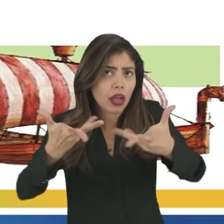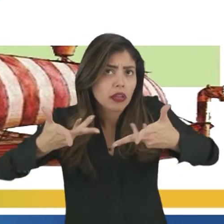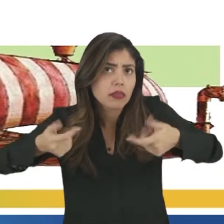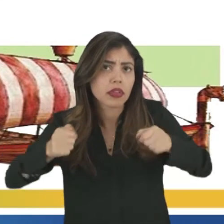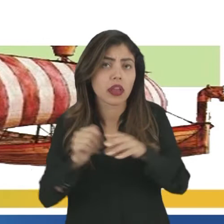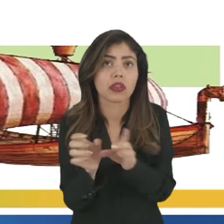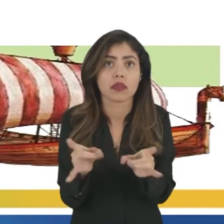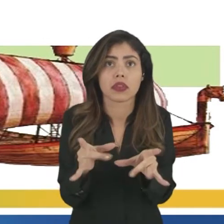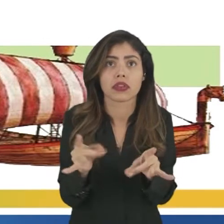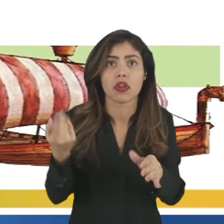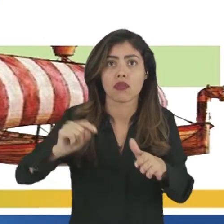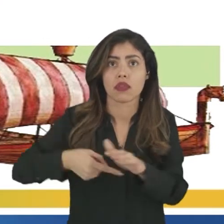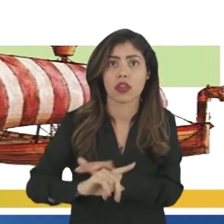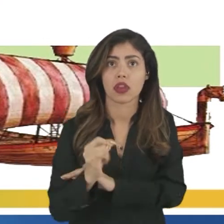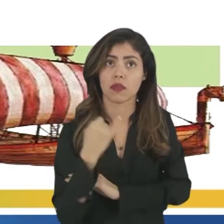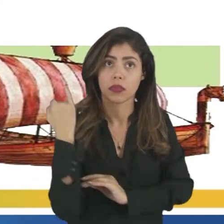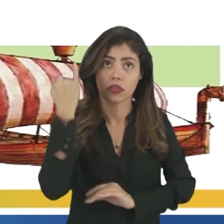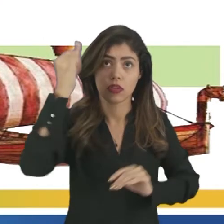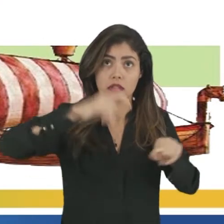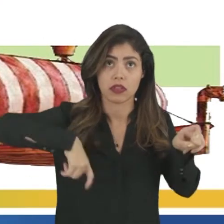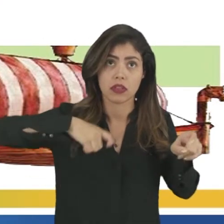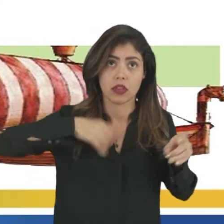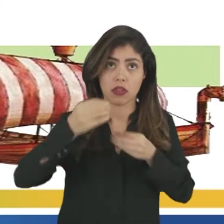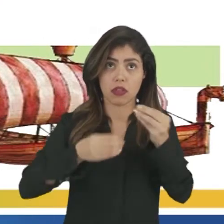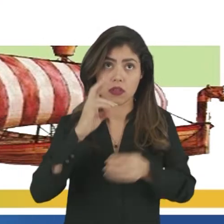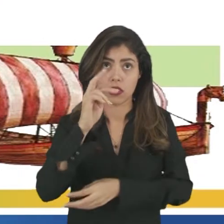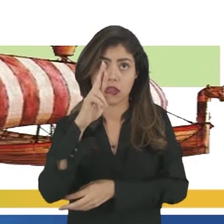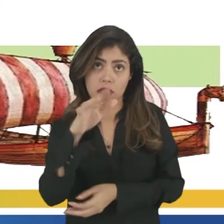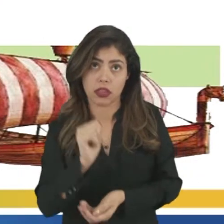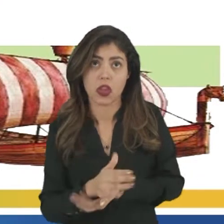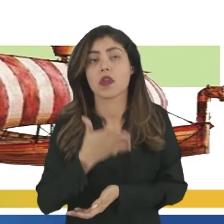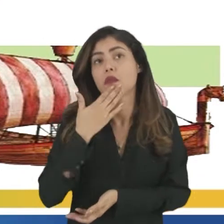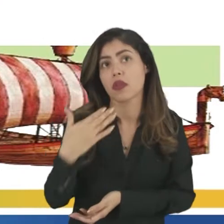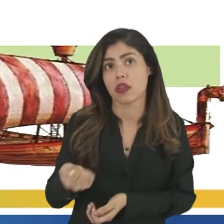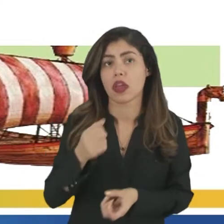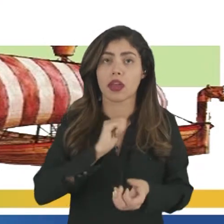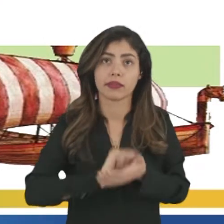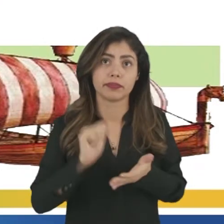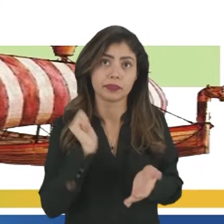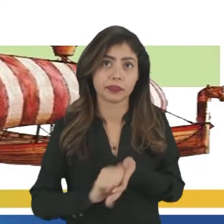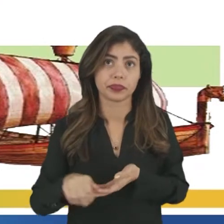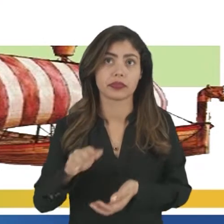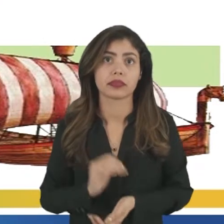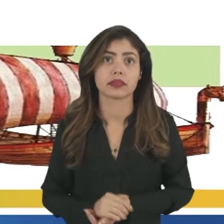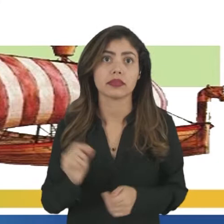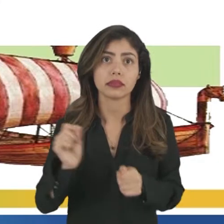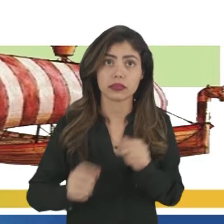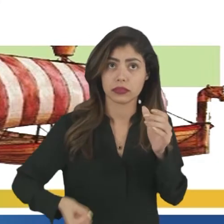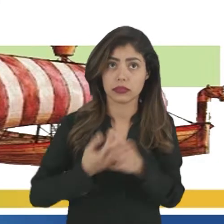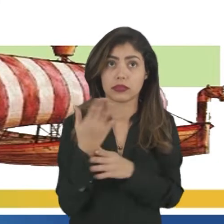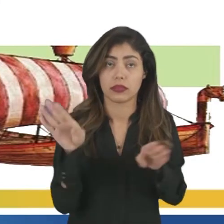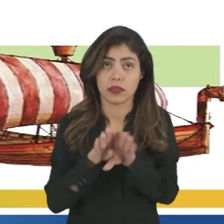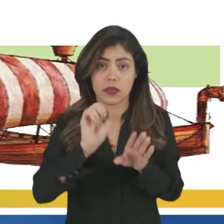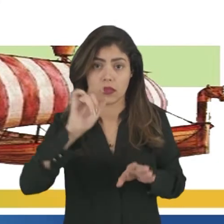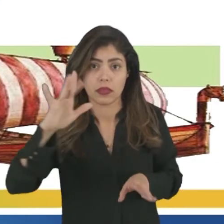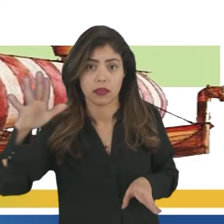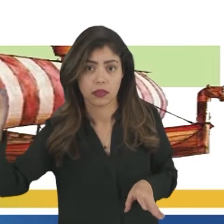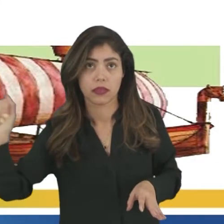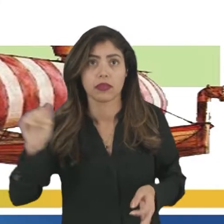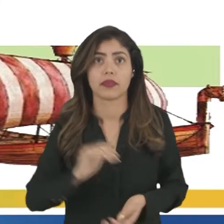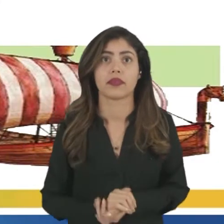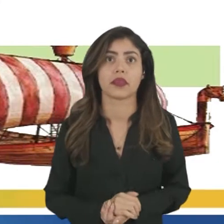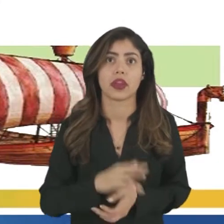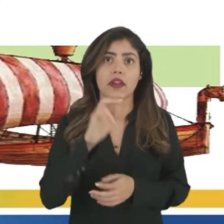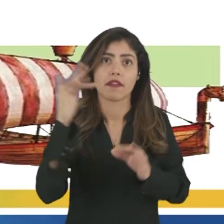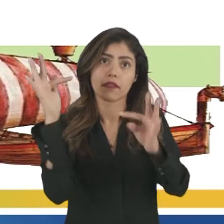comercial, fundaram importantes colônias como Cartago. Para facilitar a escrita comercial, criaram também o alfabeto, né? Conhecido como